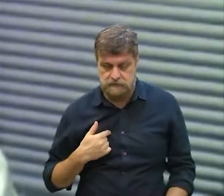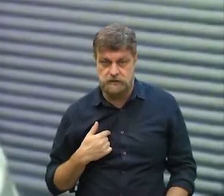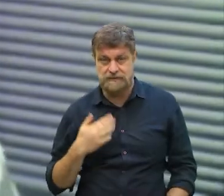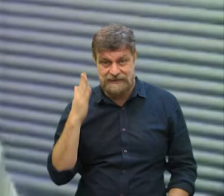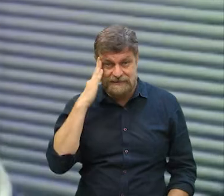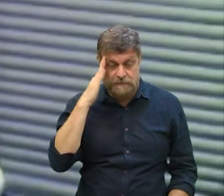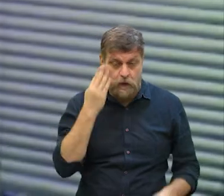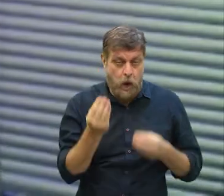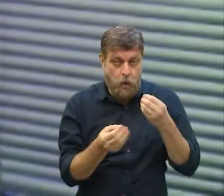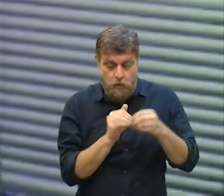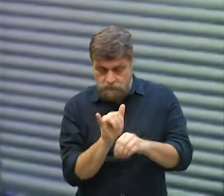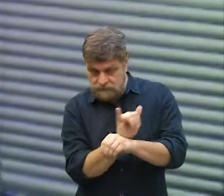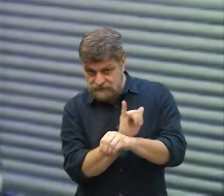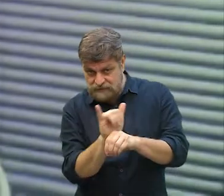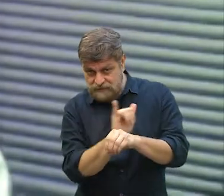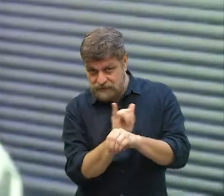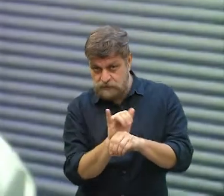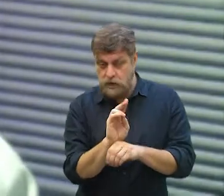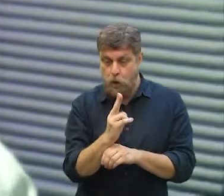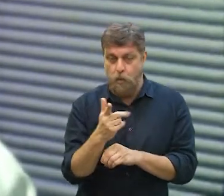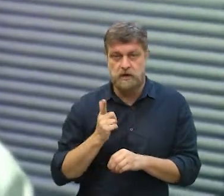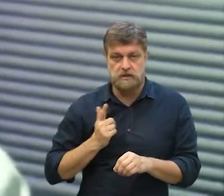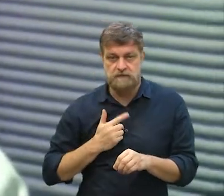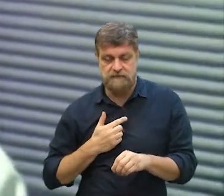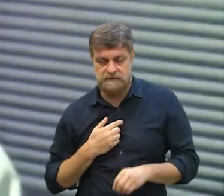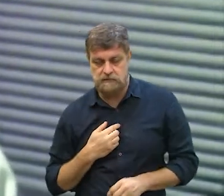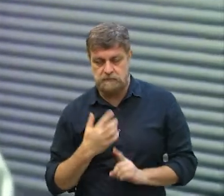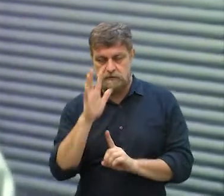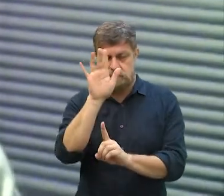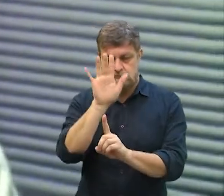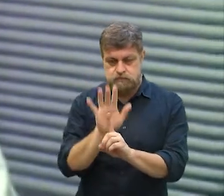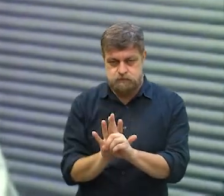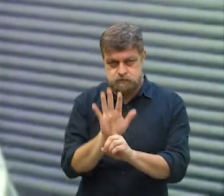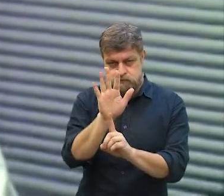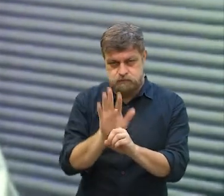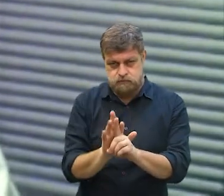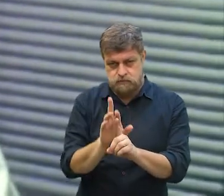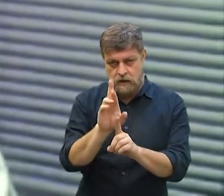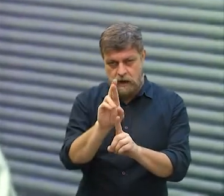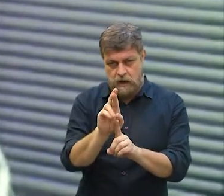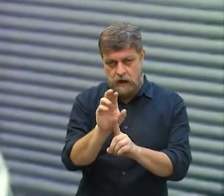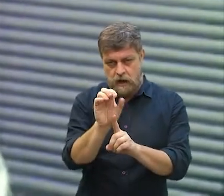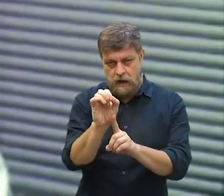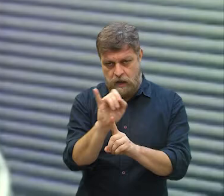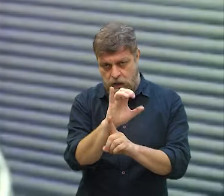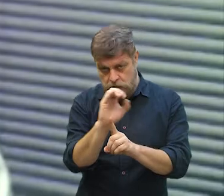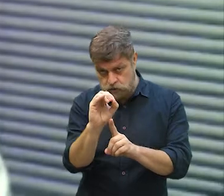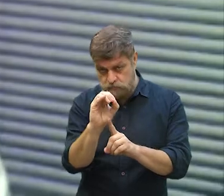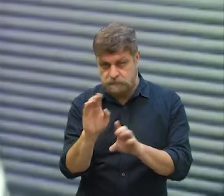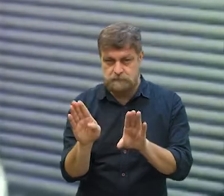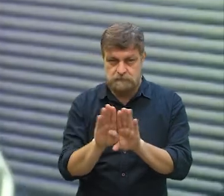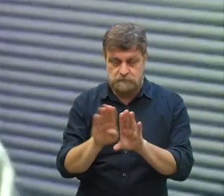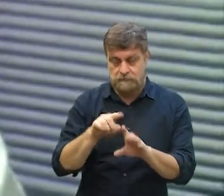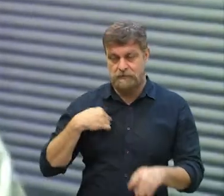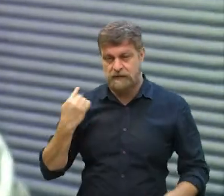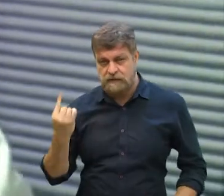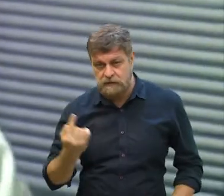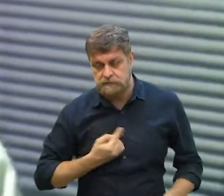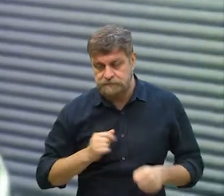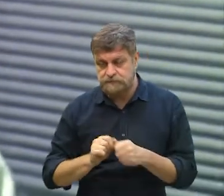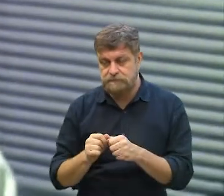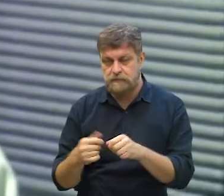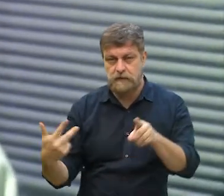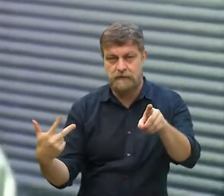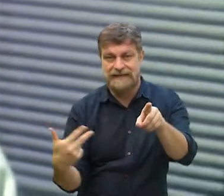se a gente vai seguir esse paciente de perto, ou se a gente vai fazer uma rádio ou uma braquiterapia, que é um tratamento com radiação, ou se a gente